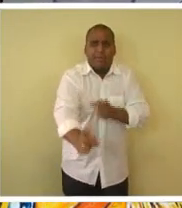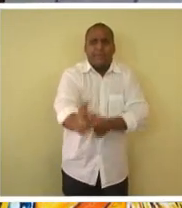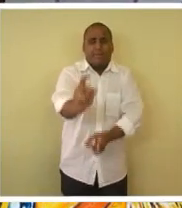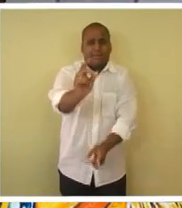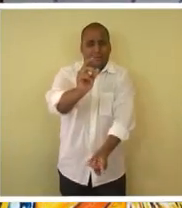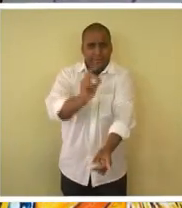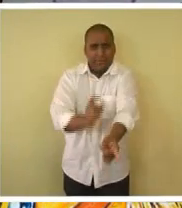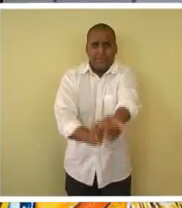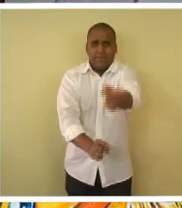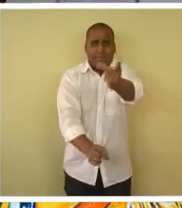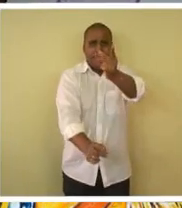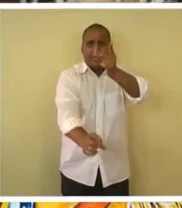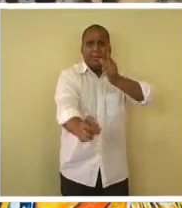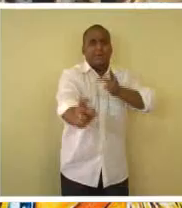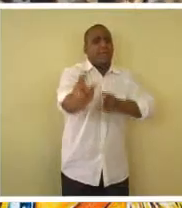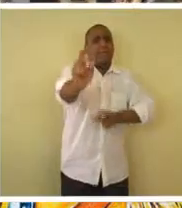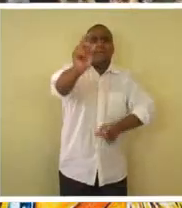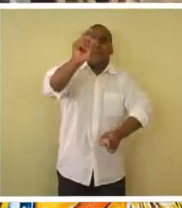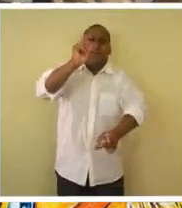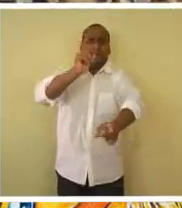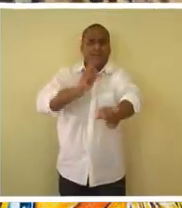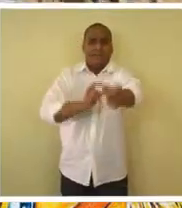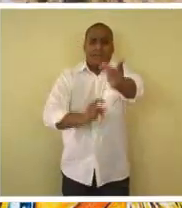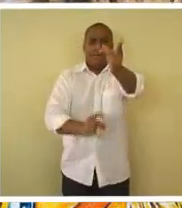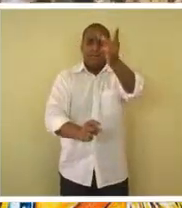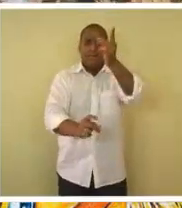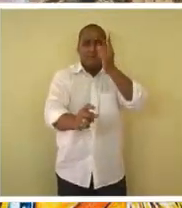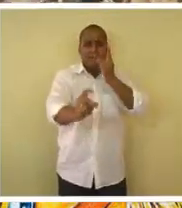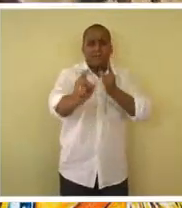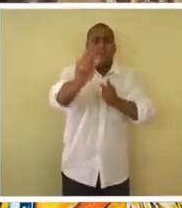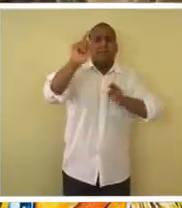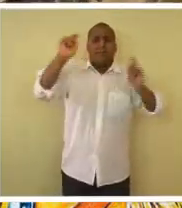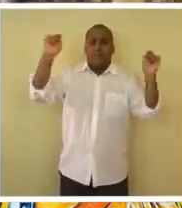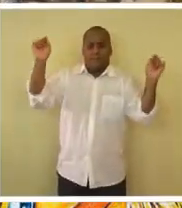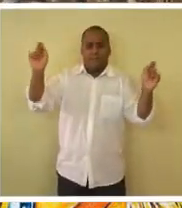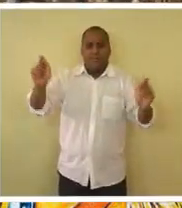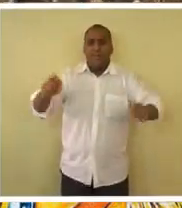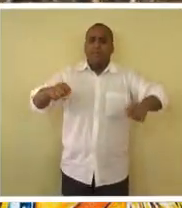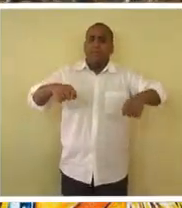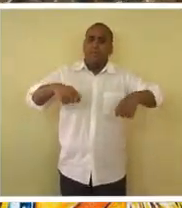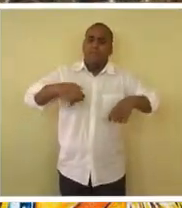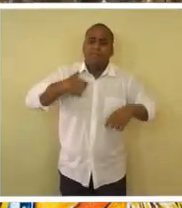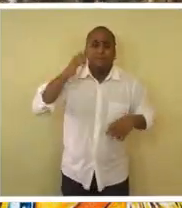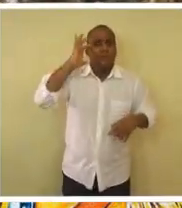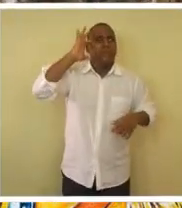Meu traz A certeza de sonhar